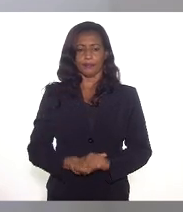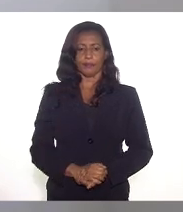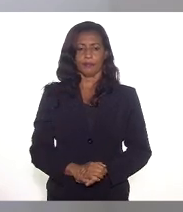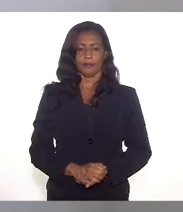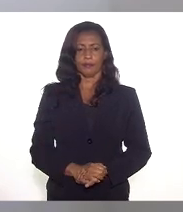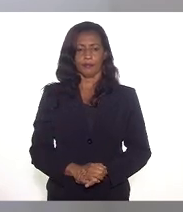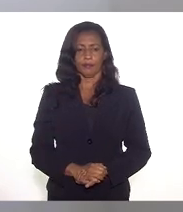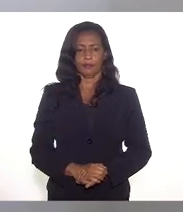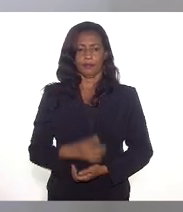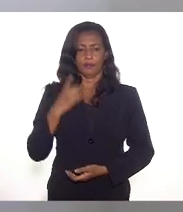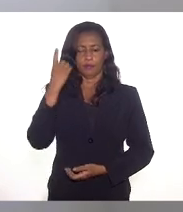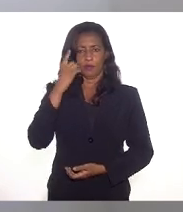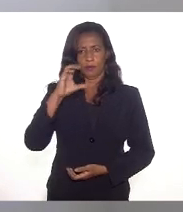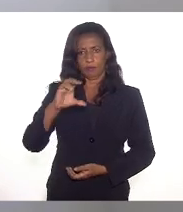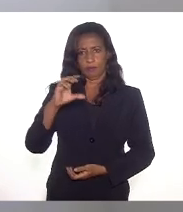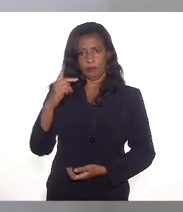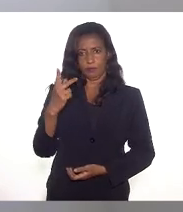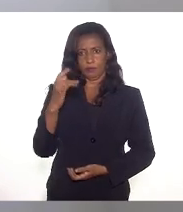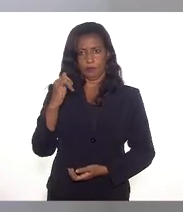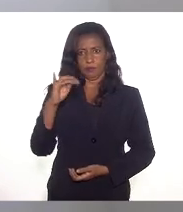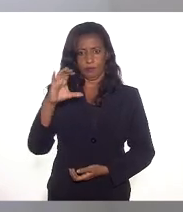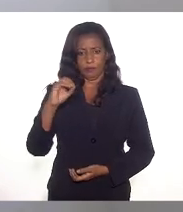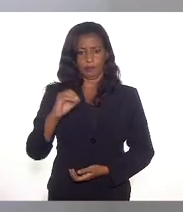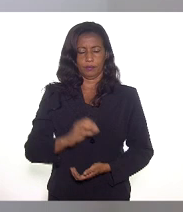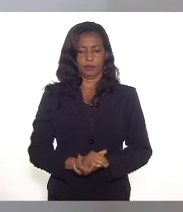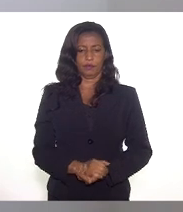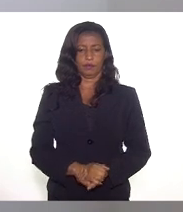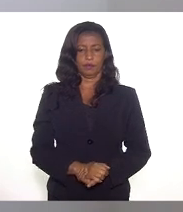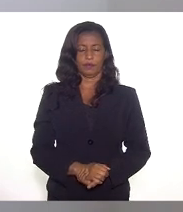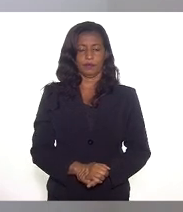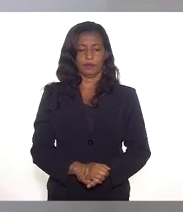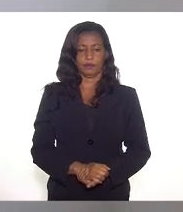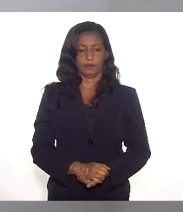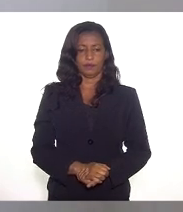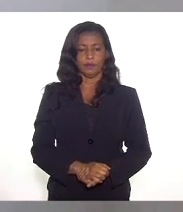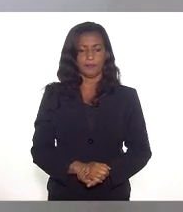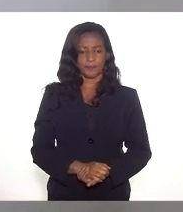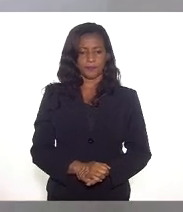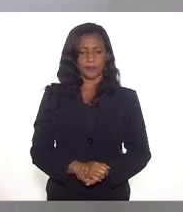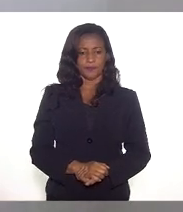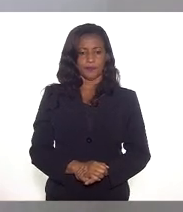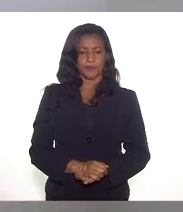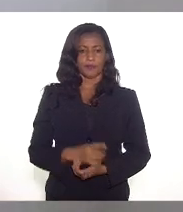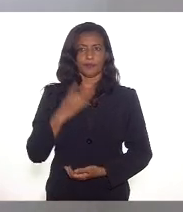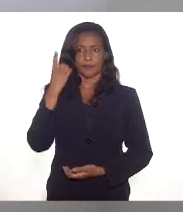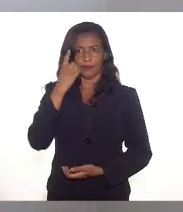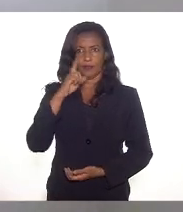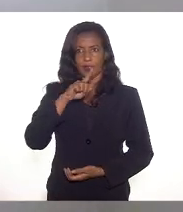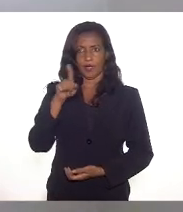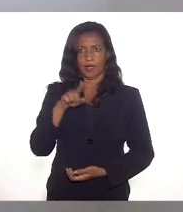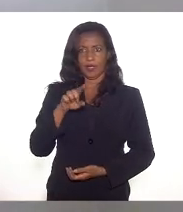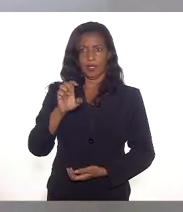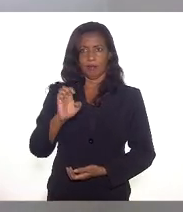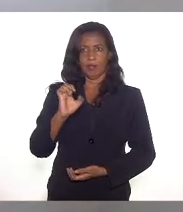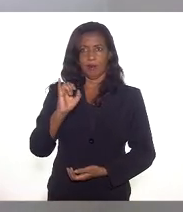Deputado Pedro Ricardo, deputado Chico Machado. Deputado Chico Machado, deputada Zeidan.